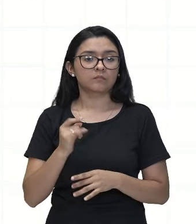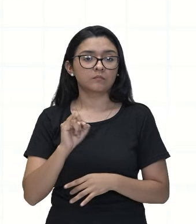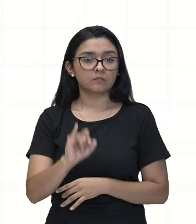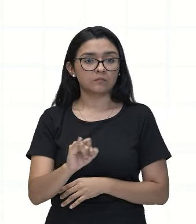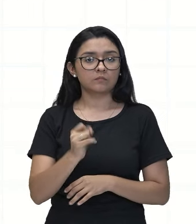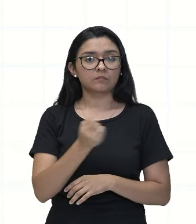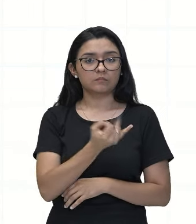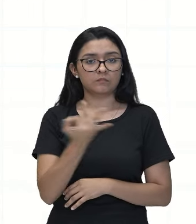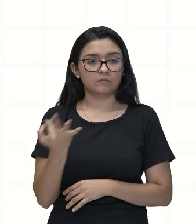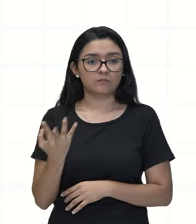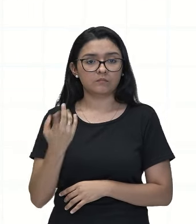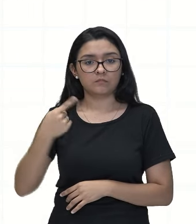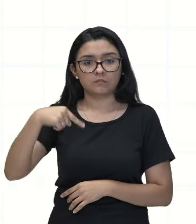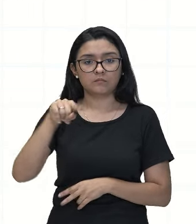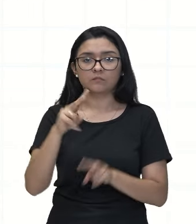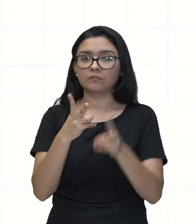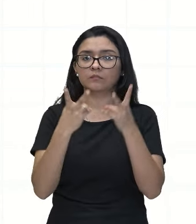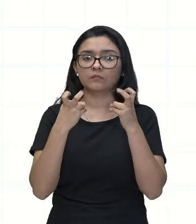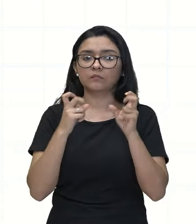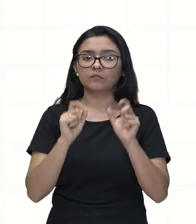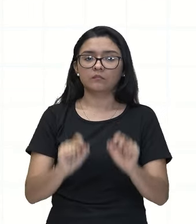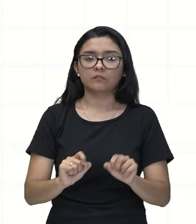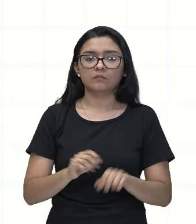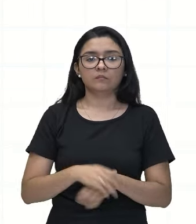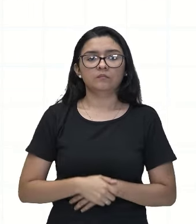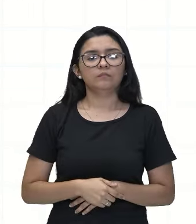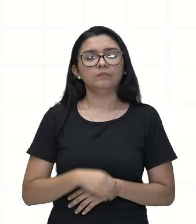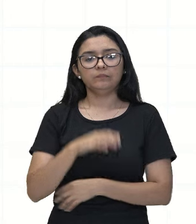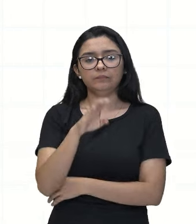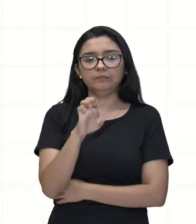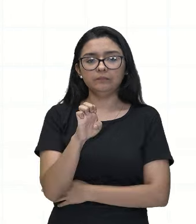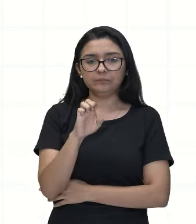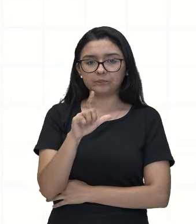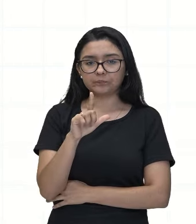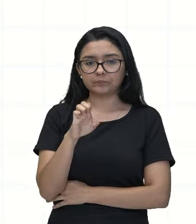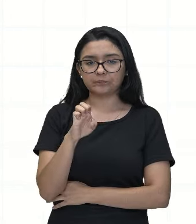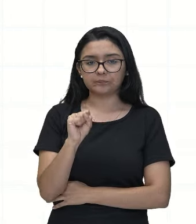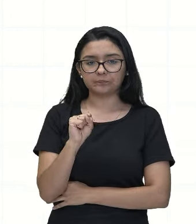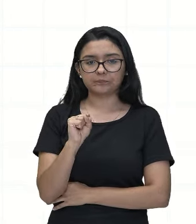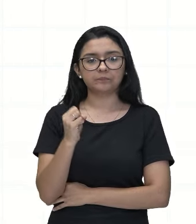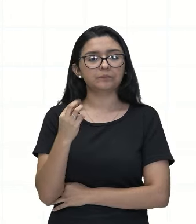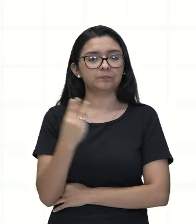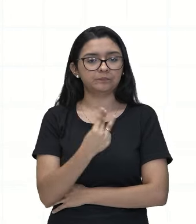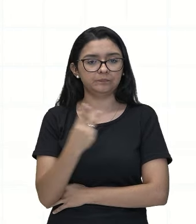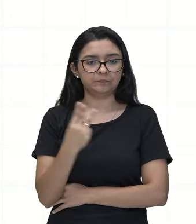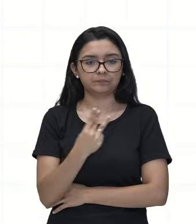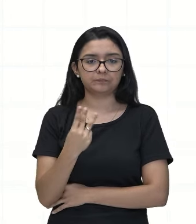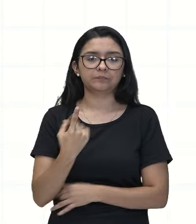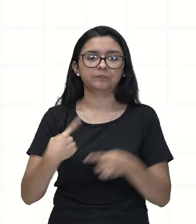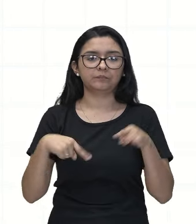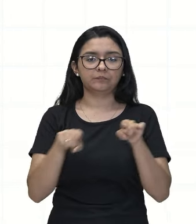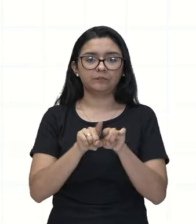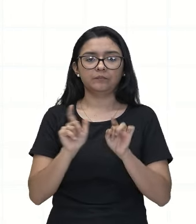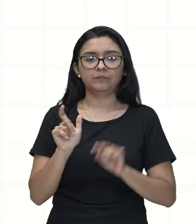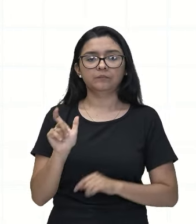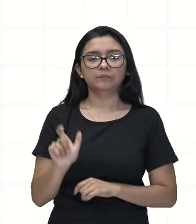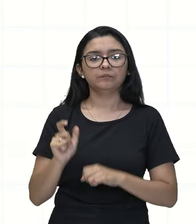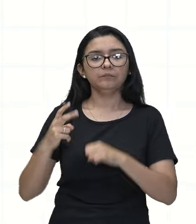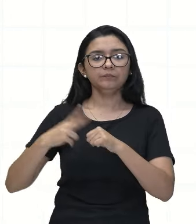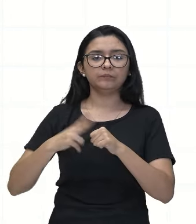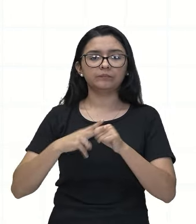plural como vocês podem observar aqui ó pronome Ele está na terceira pessoa do plural o verbo vai concordar